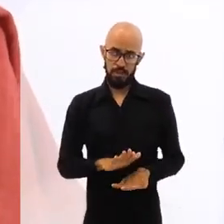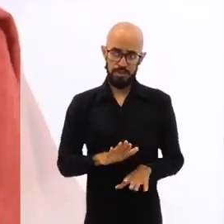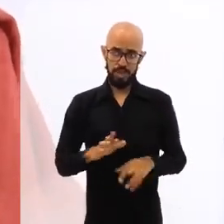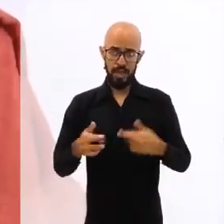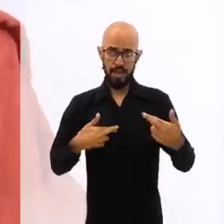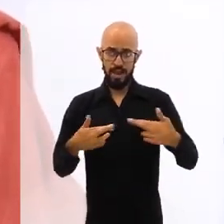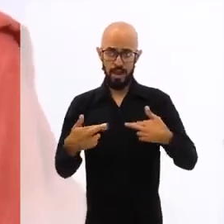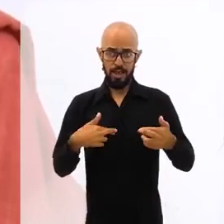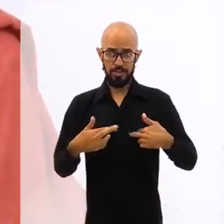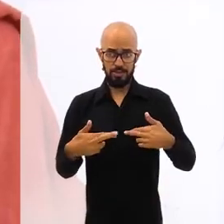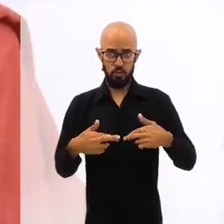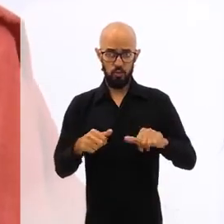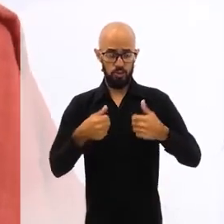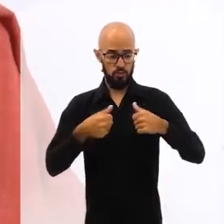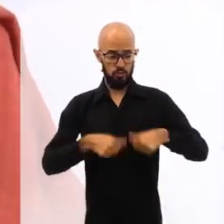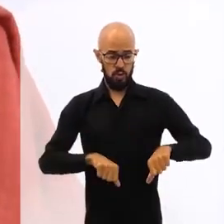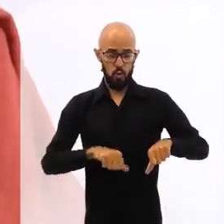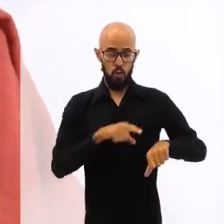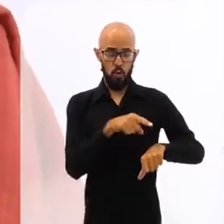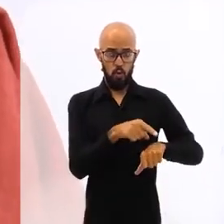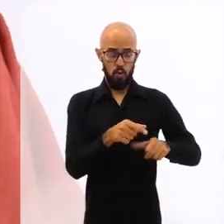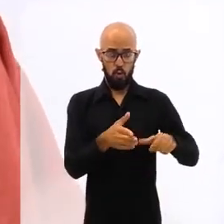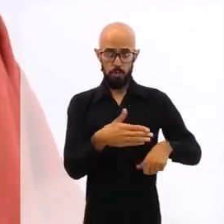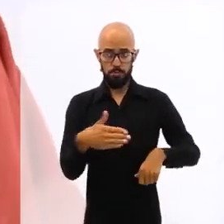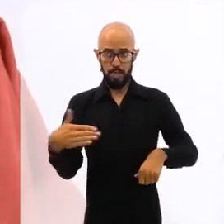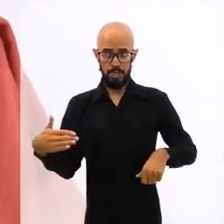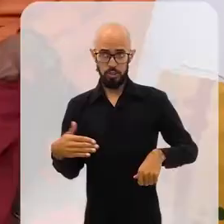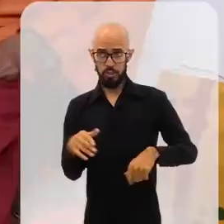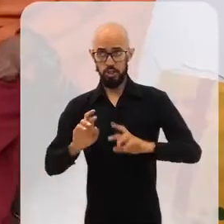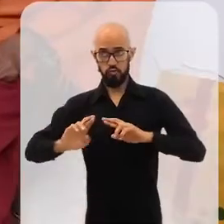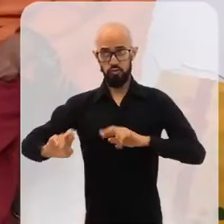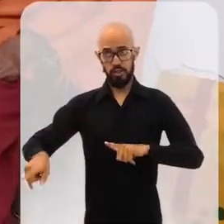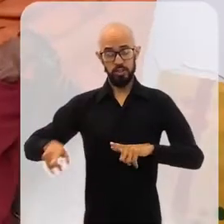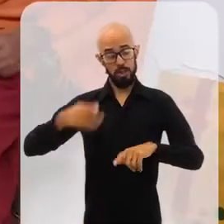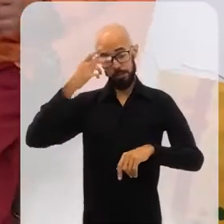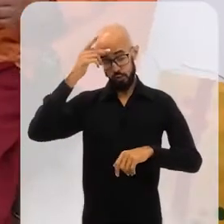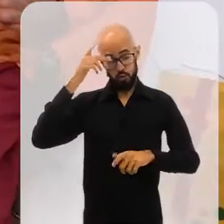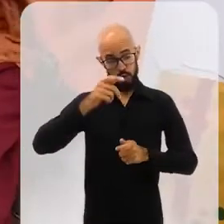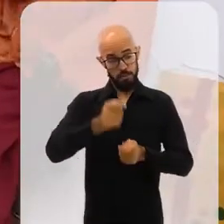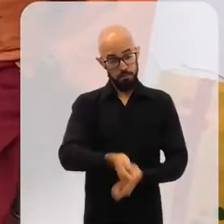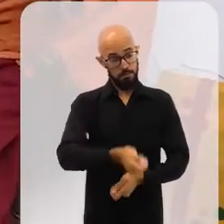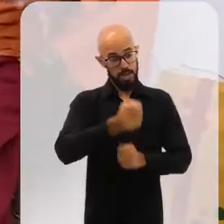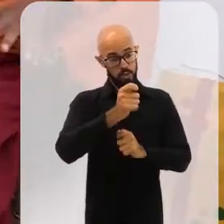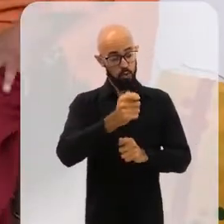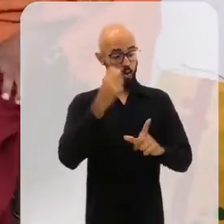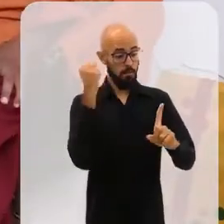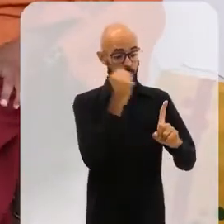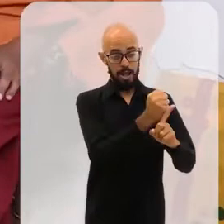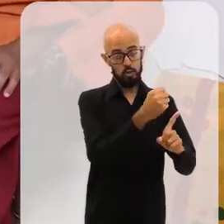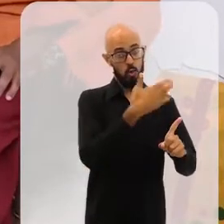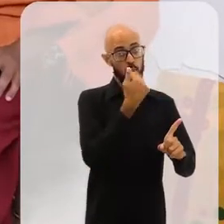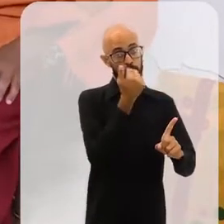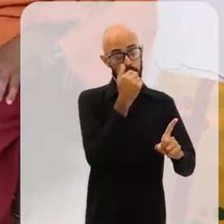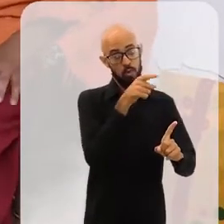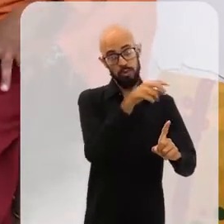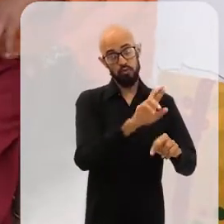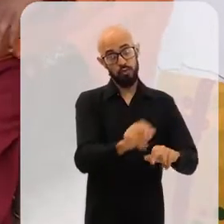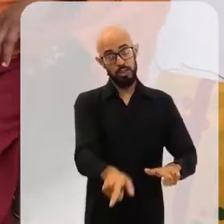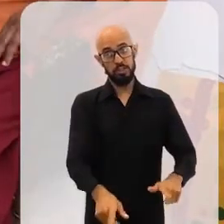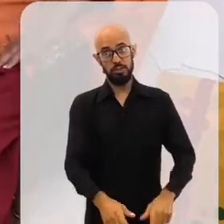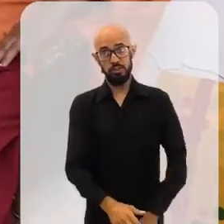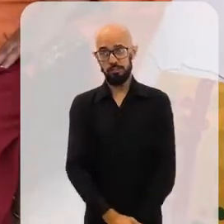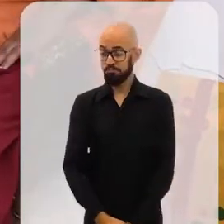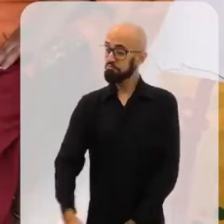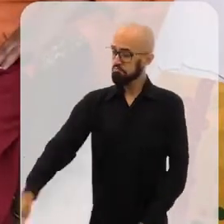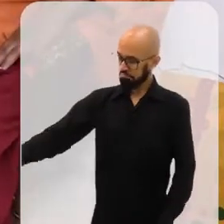que fica entre ele e aquele que ele libertou é uma, e aquele que pescou e matou e comeu é outra. É outra. Então, bem, essa é